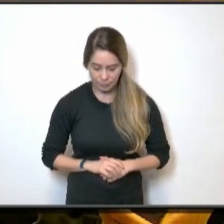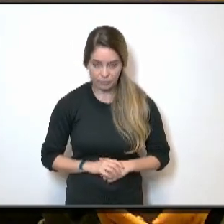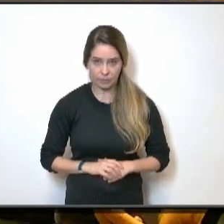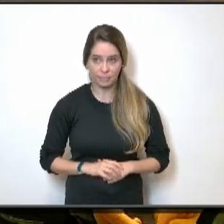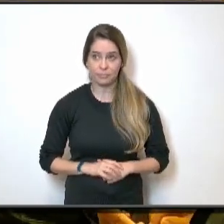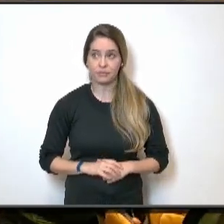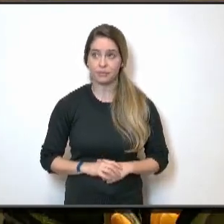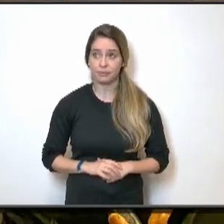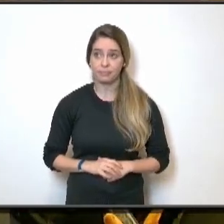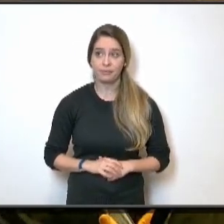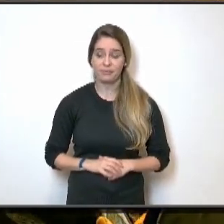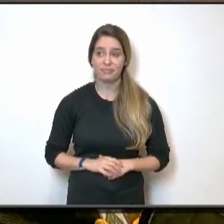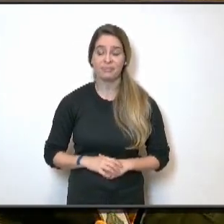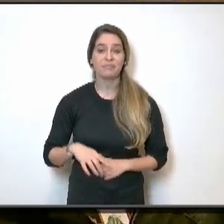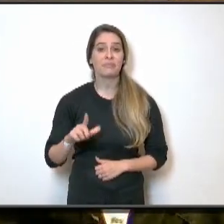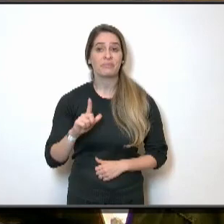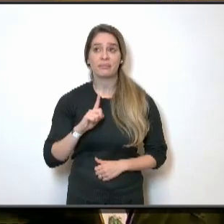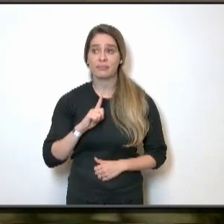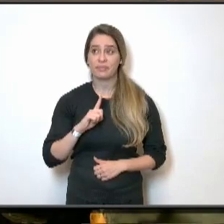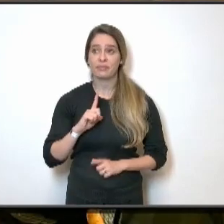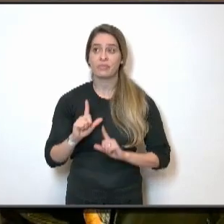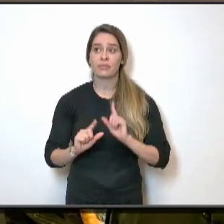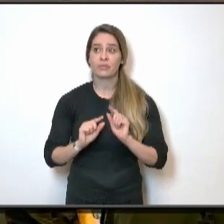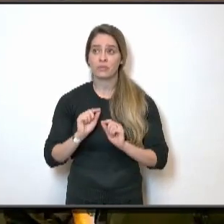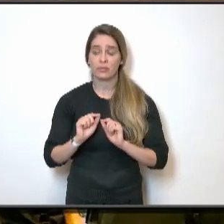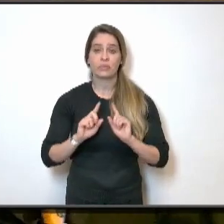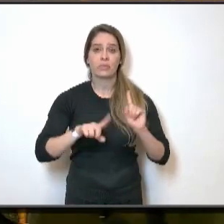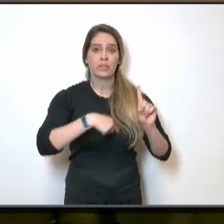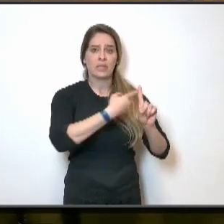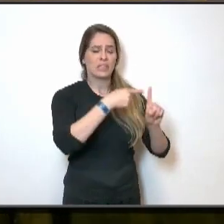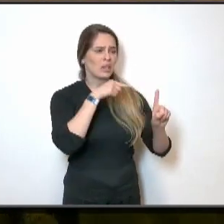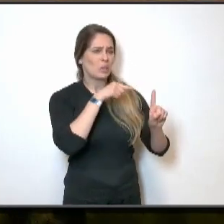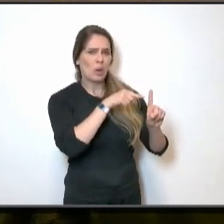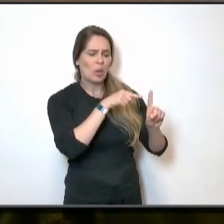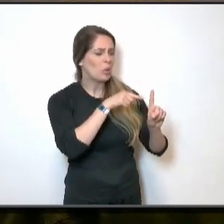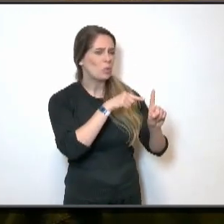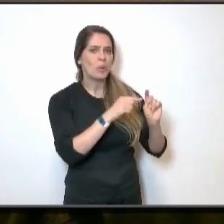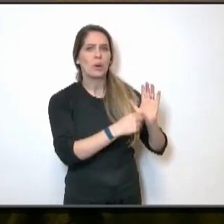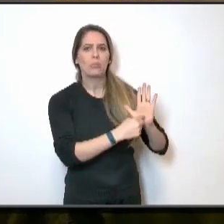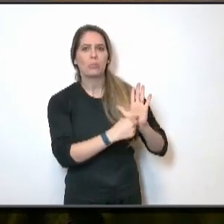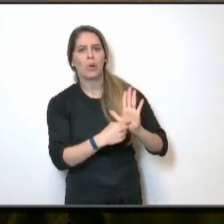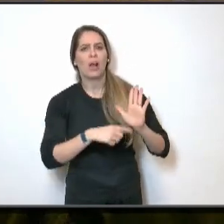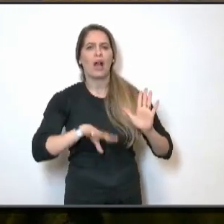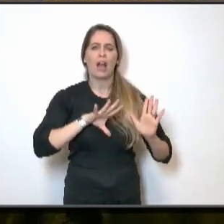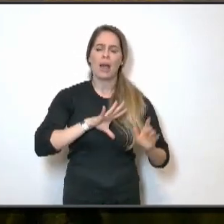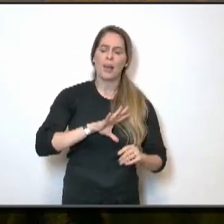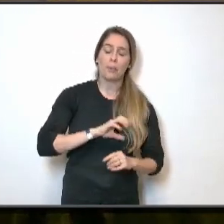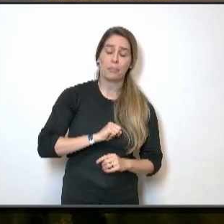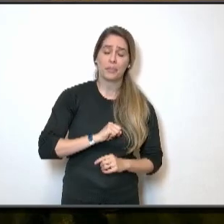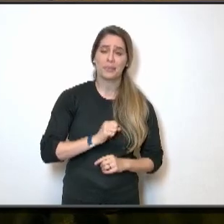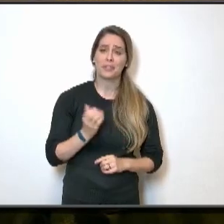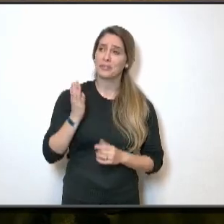Há um hino antigo que diz, né? Tu que sobre a amarga cruz revelaste o teu amor. Tu que vives, ó